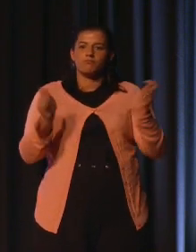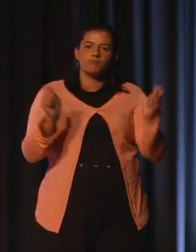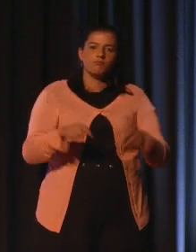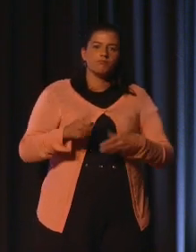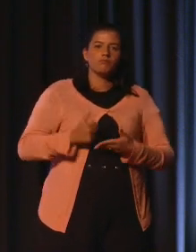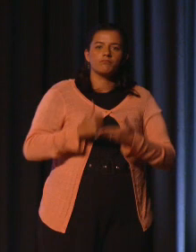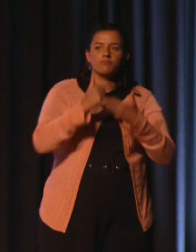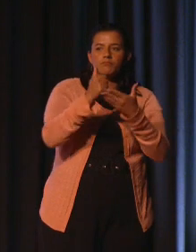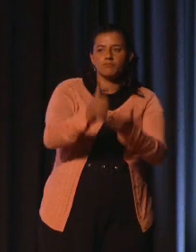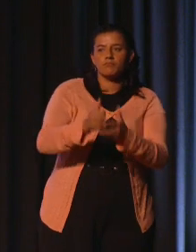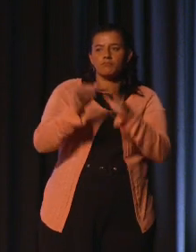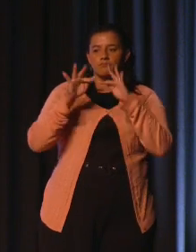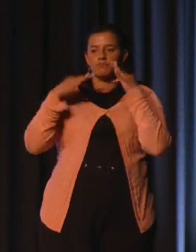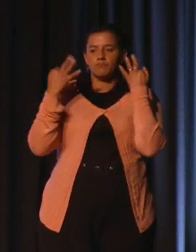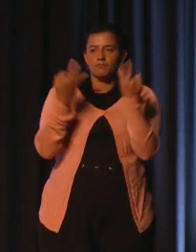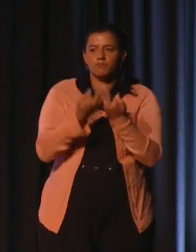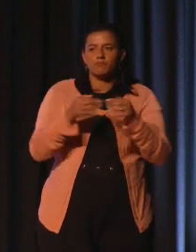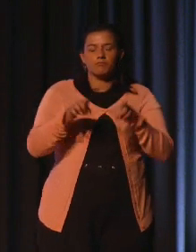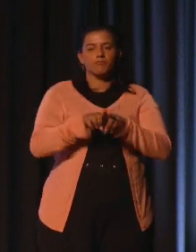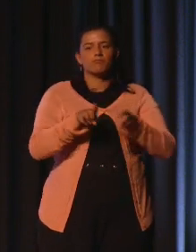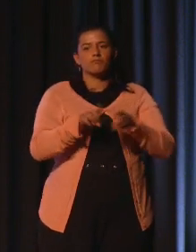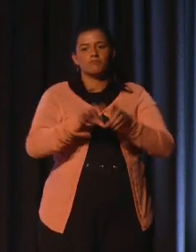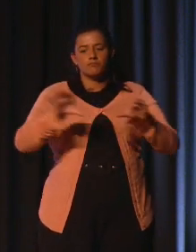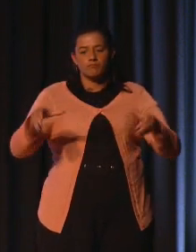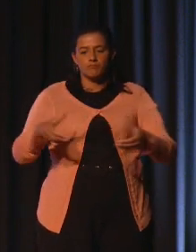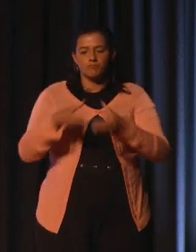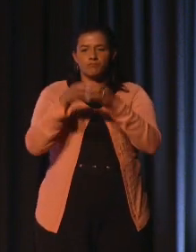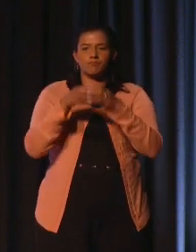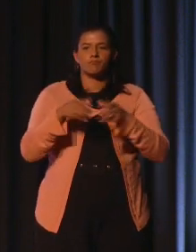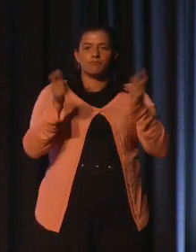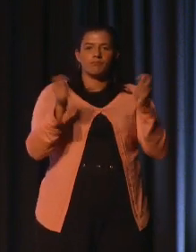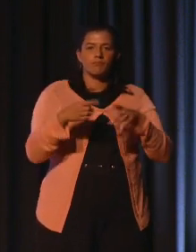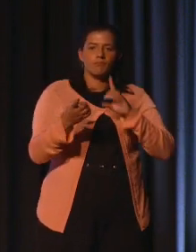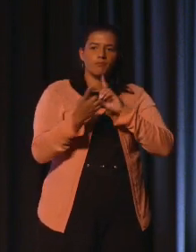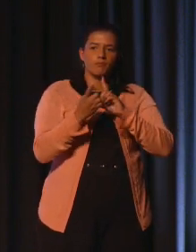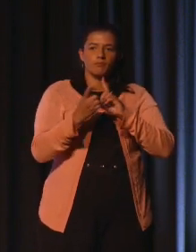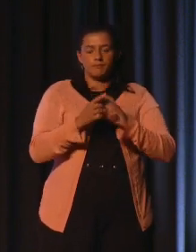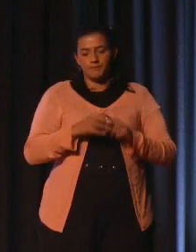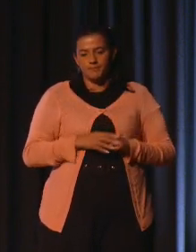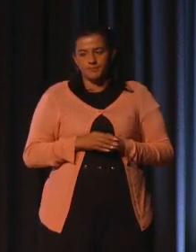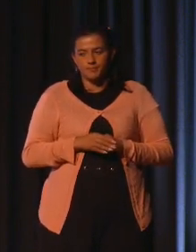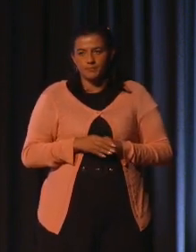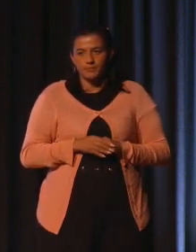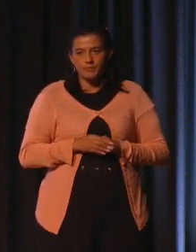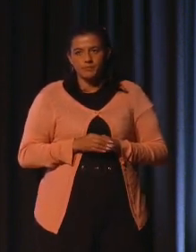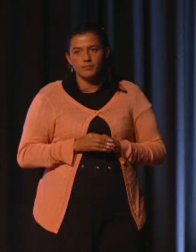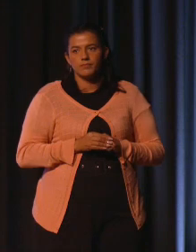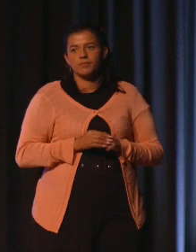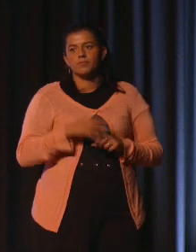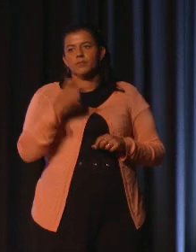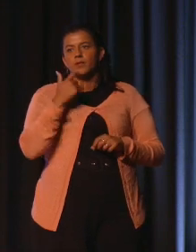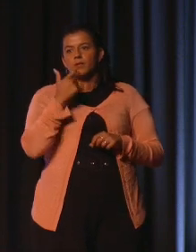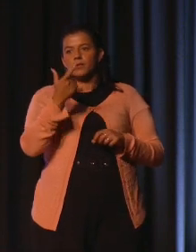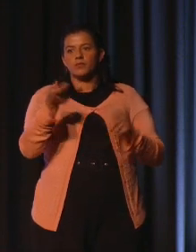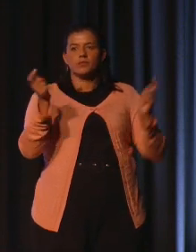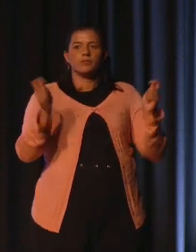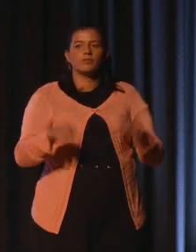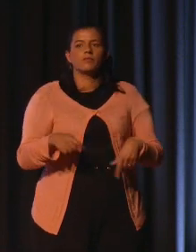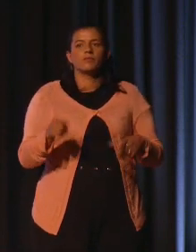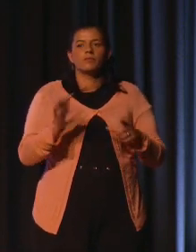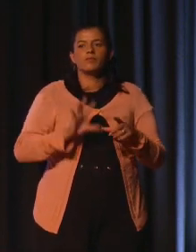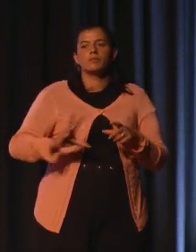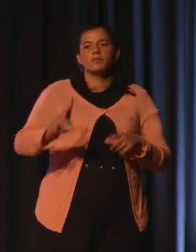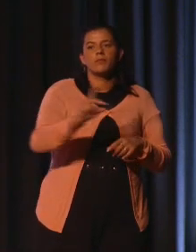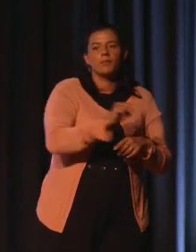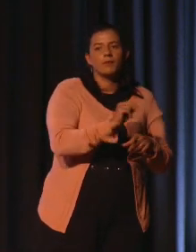para o indivíduo, a família e a comunidade o serviço da assistência farmacêutica. E aí, gente, quando eu falo aqui ciclo da